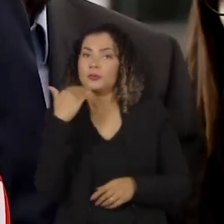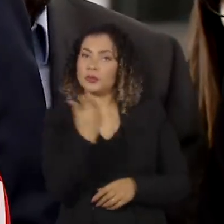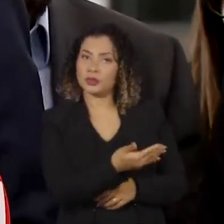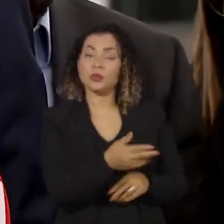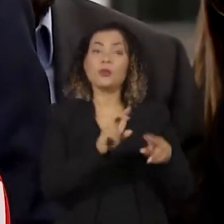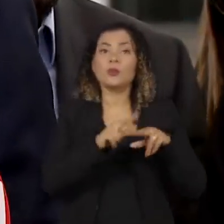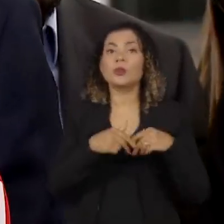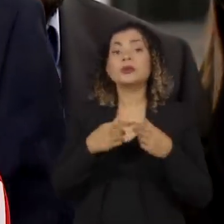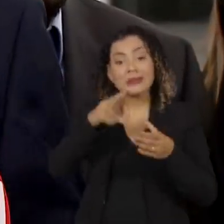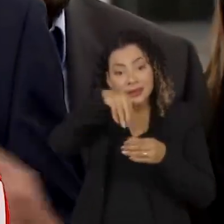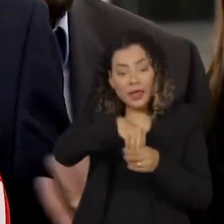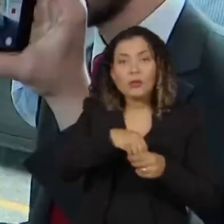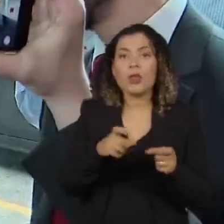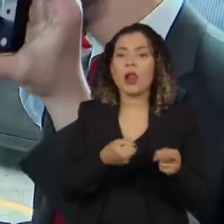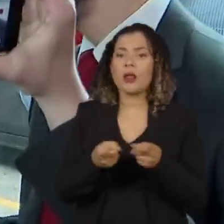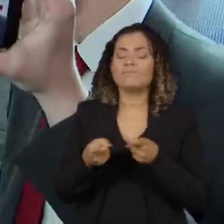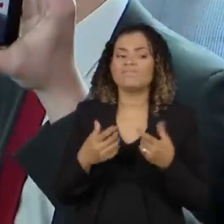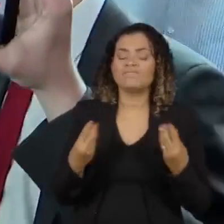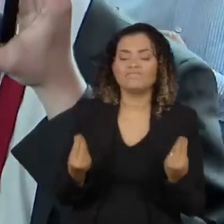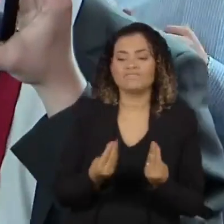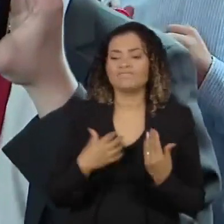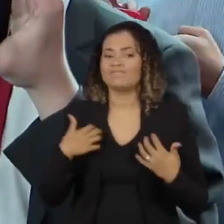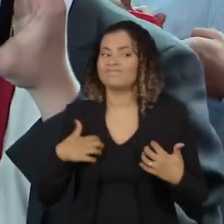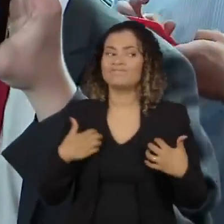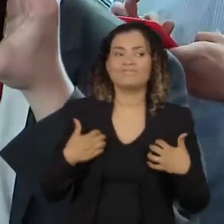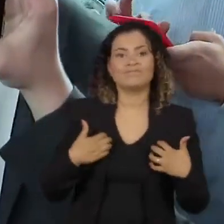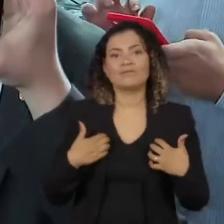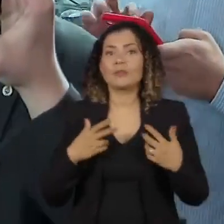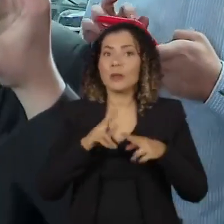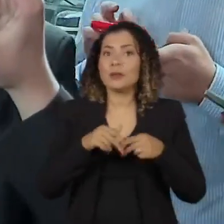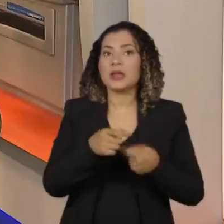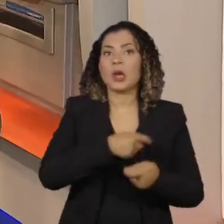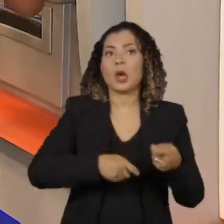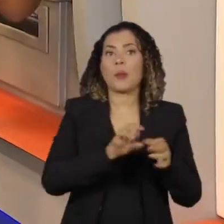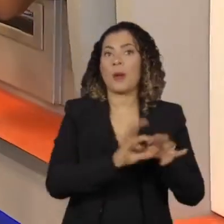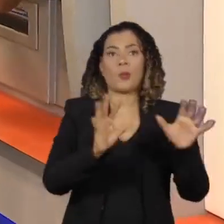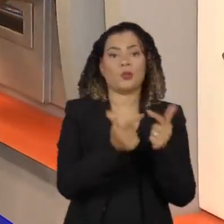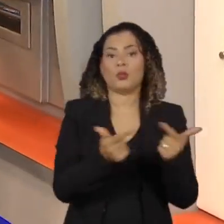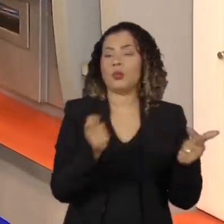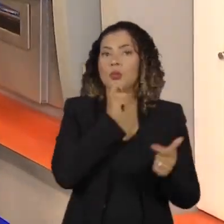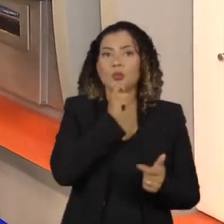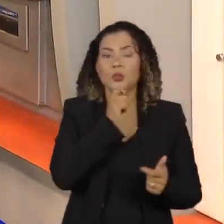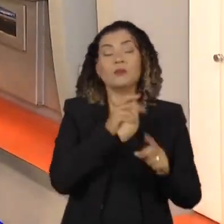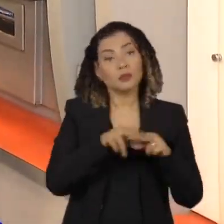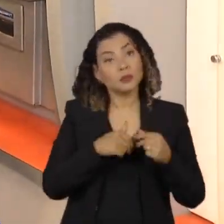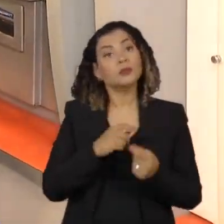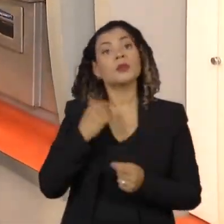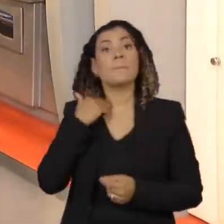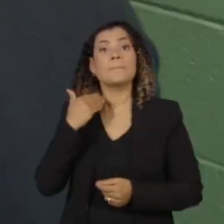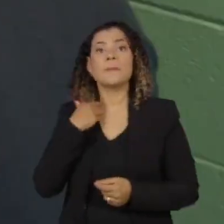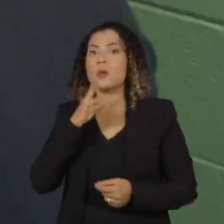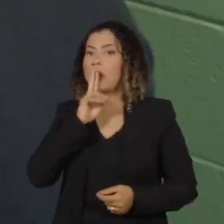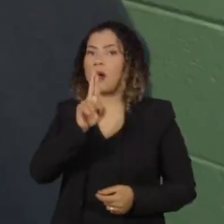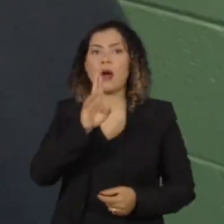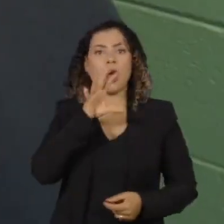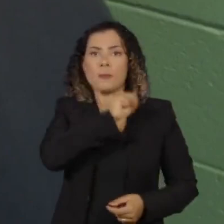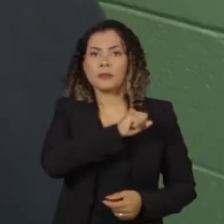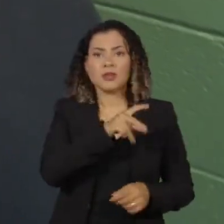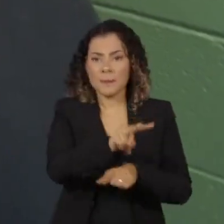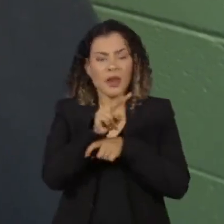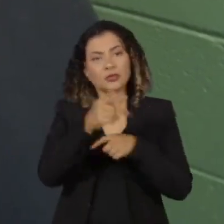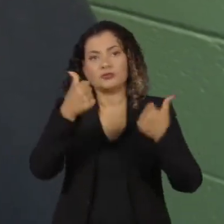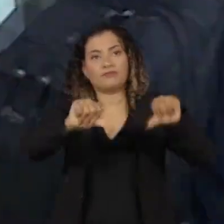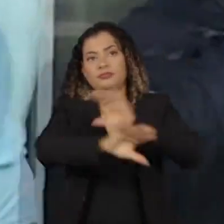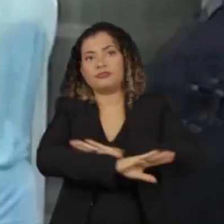gerou ruído dentro do próprio governo, que alegou falta de aval da equipe econômica. A resposta dos bancos foi rápida. Considerando o